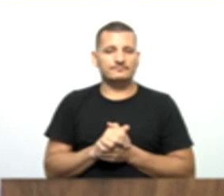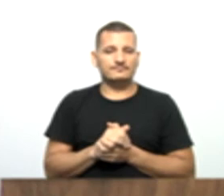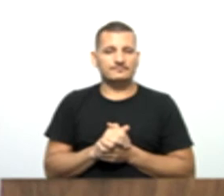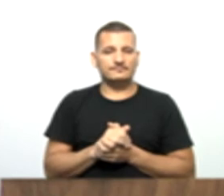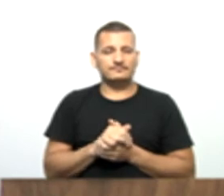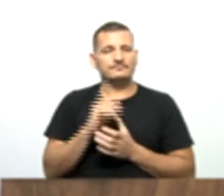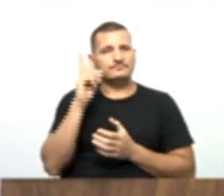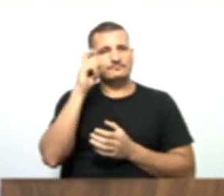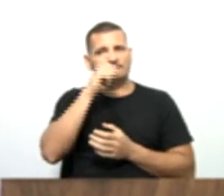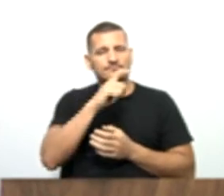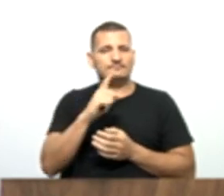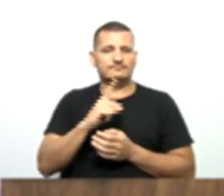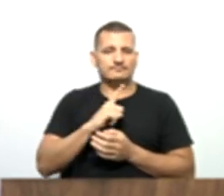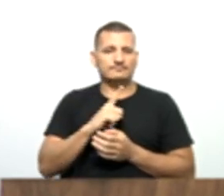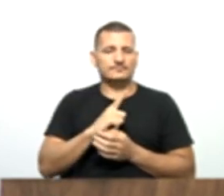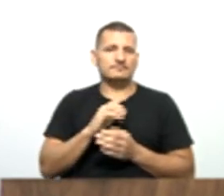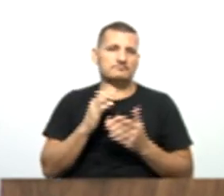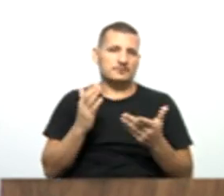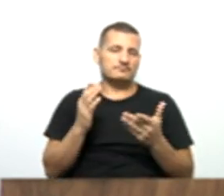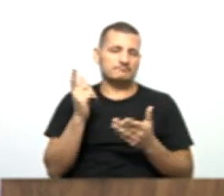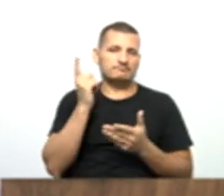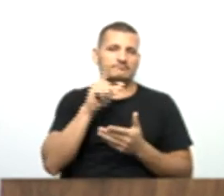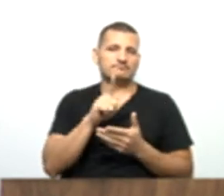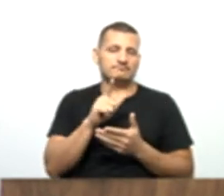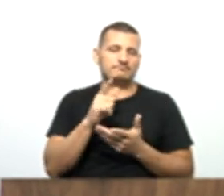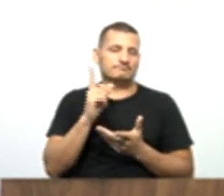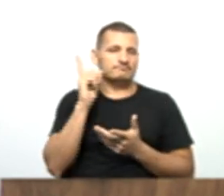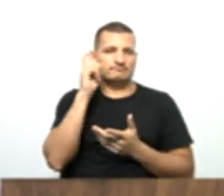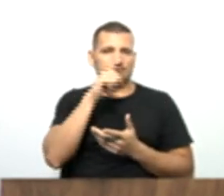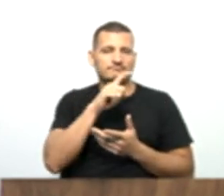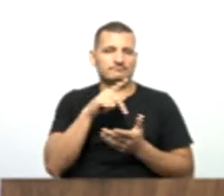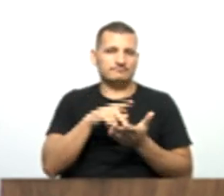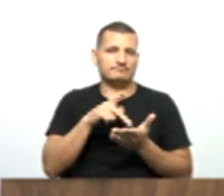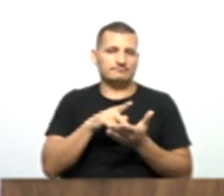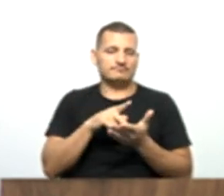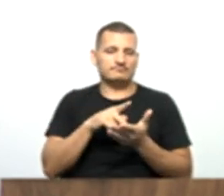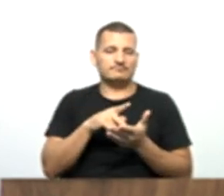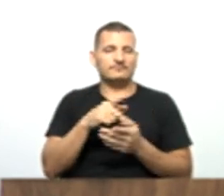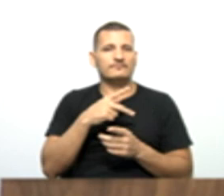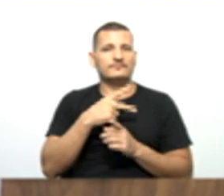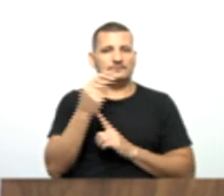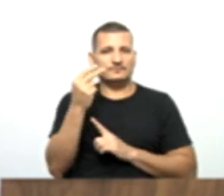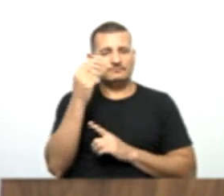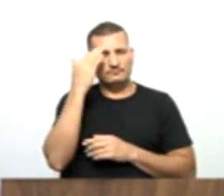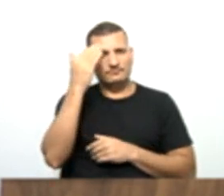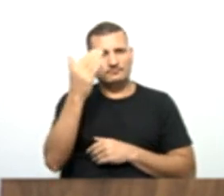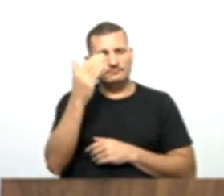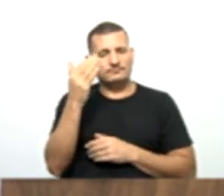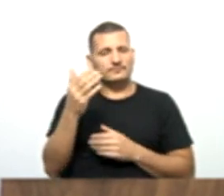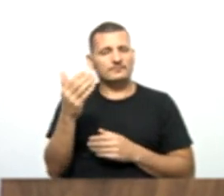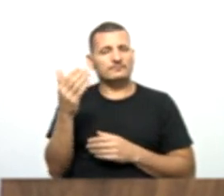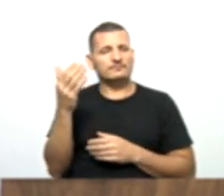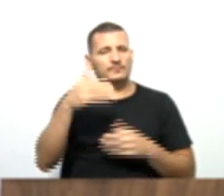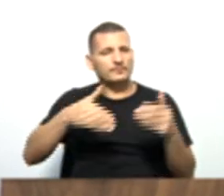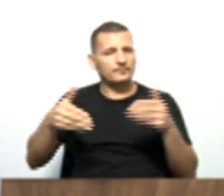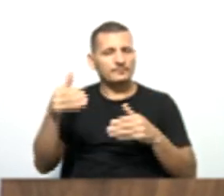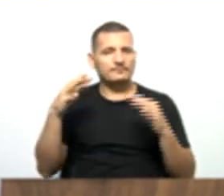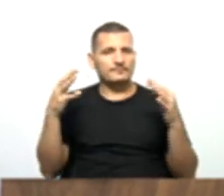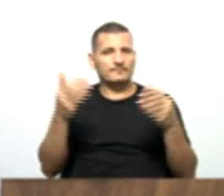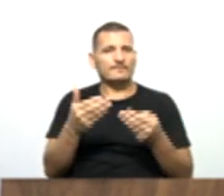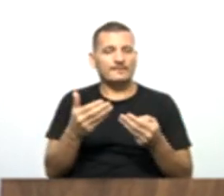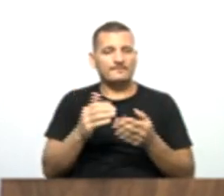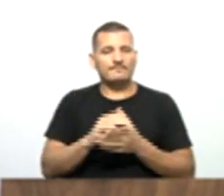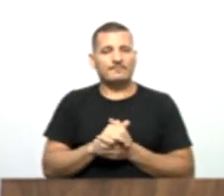dificuldades são muitas, mas superamos mais uma vez as dificuldades, né? Agradecer a participação de todos e nesse momento